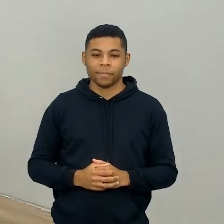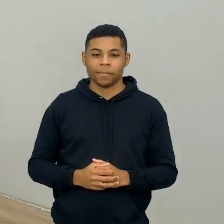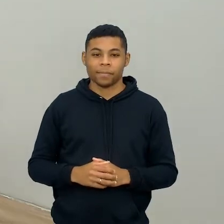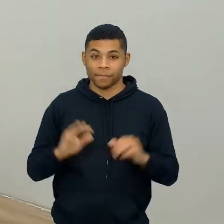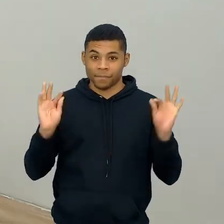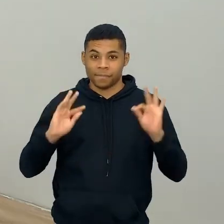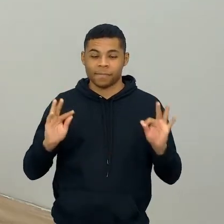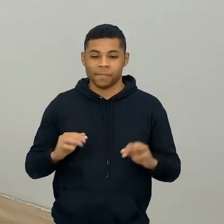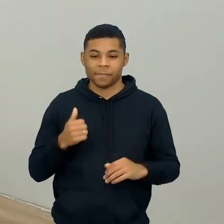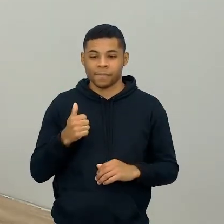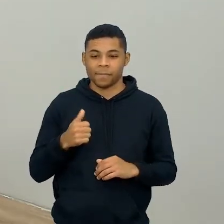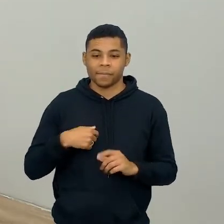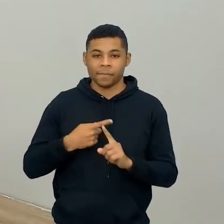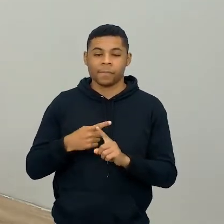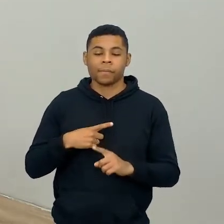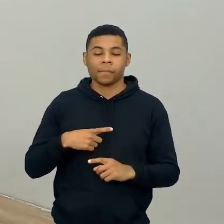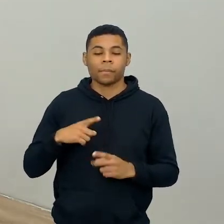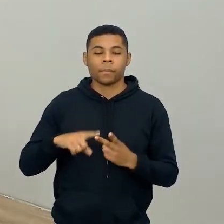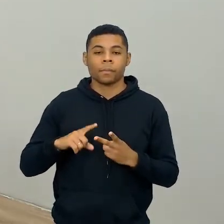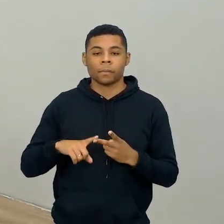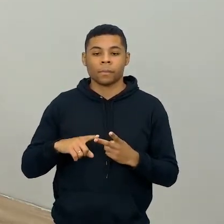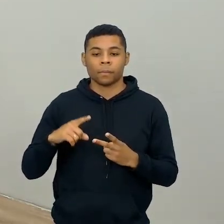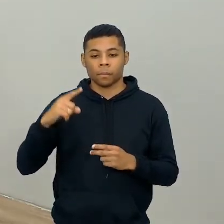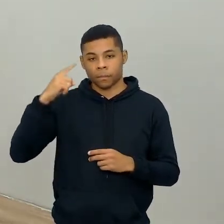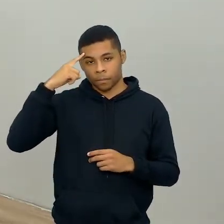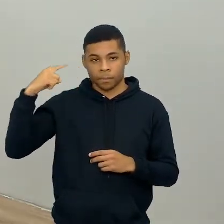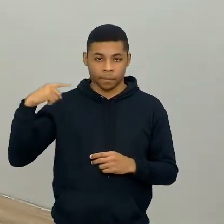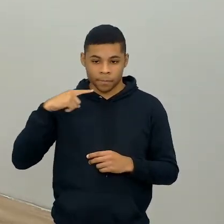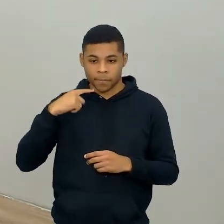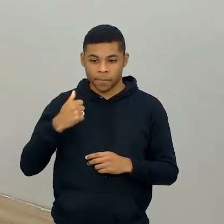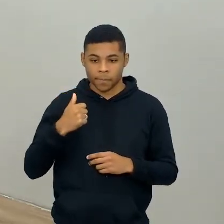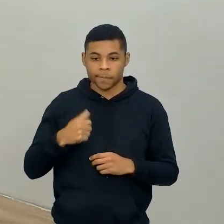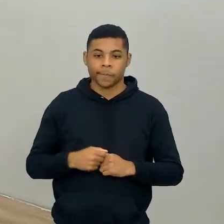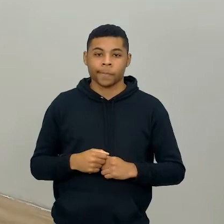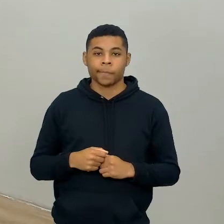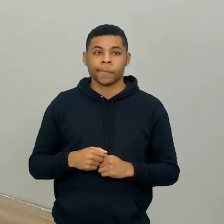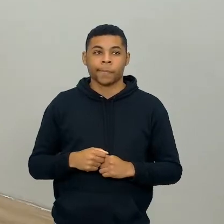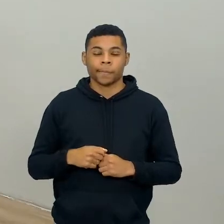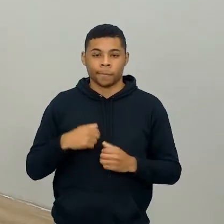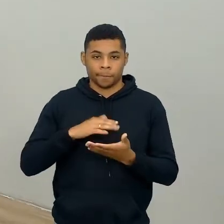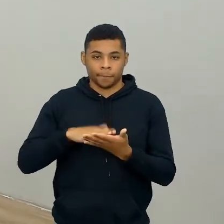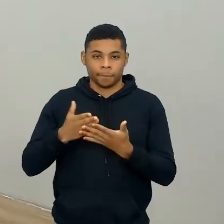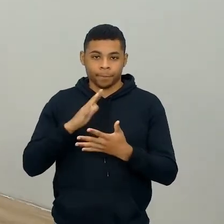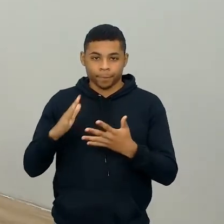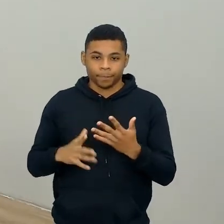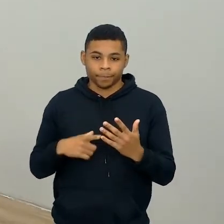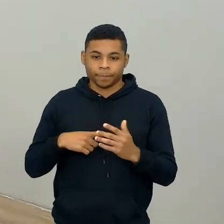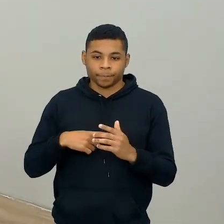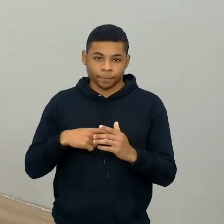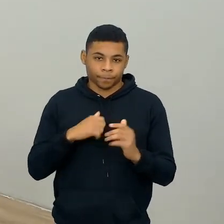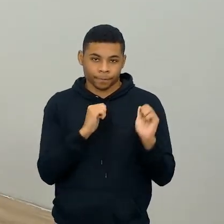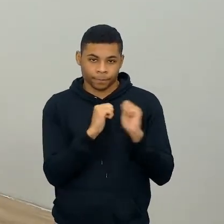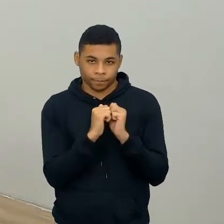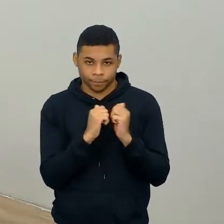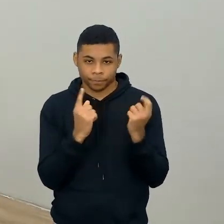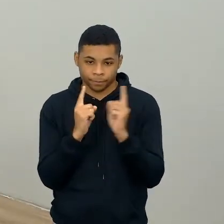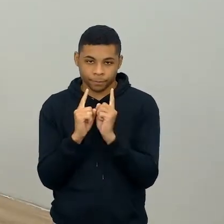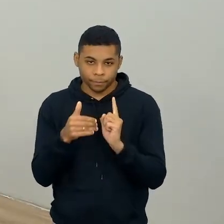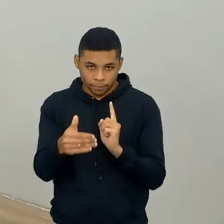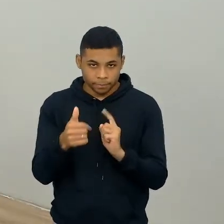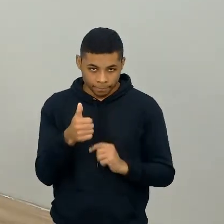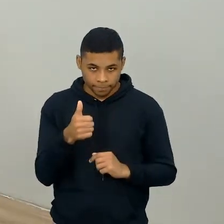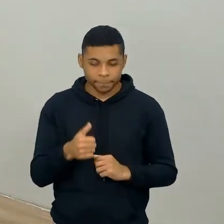feliz. E a gente tem depois, no andar dessa aula, o trabalho do Marco.